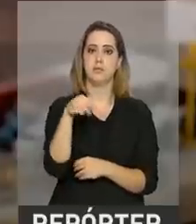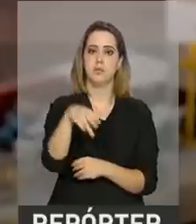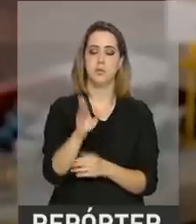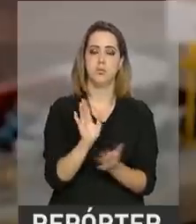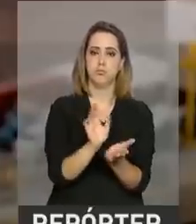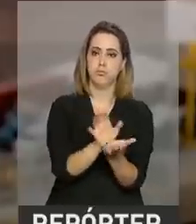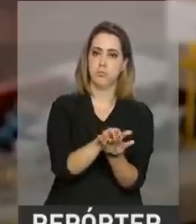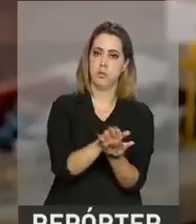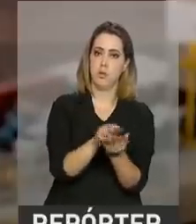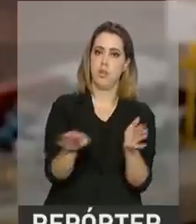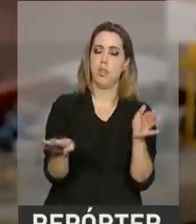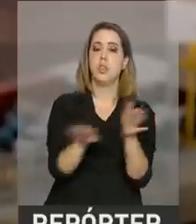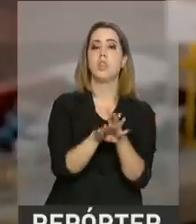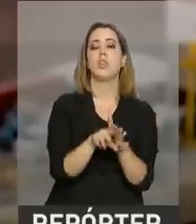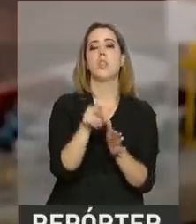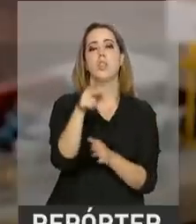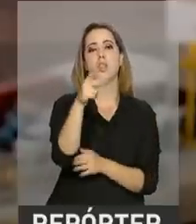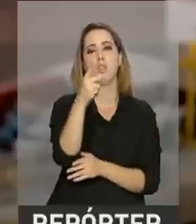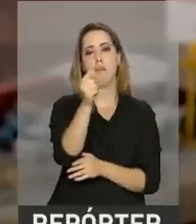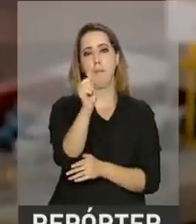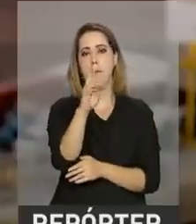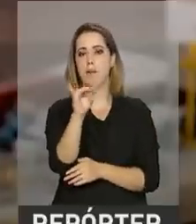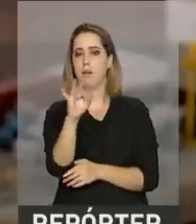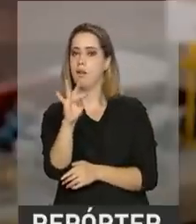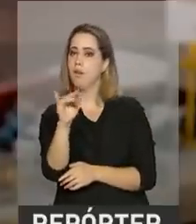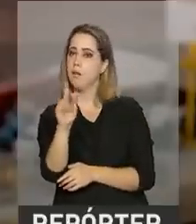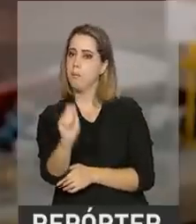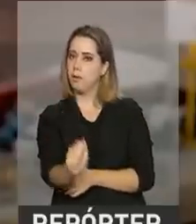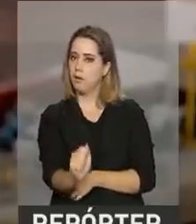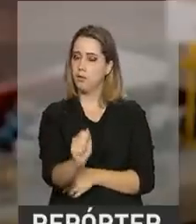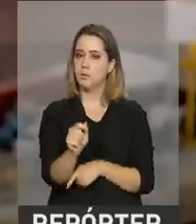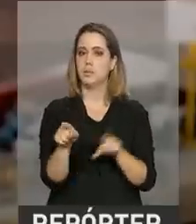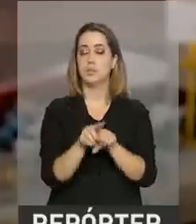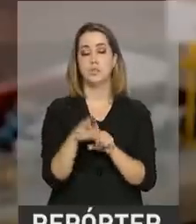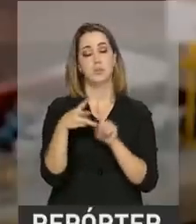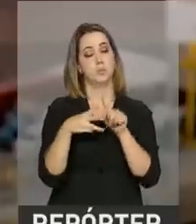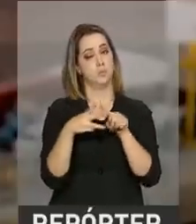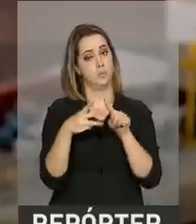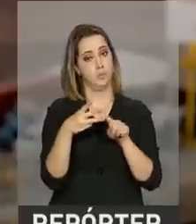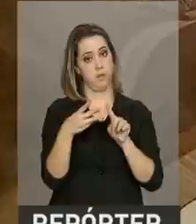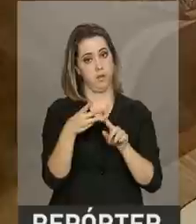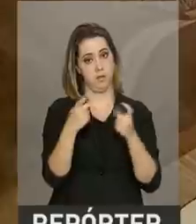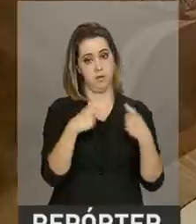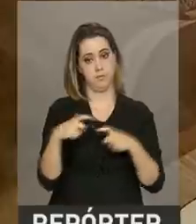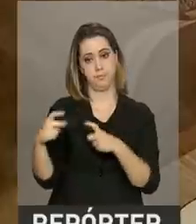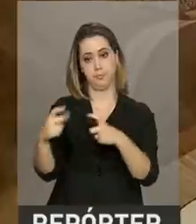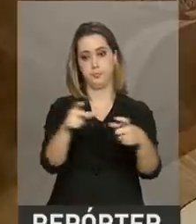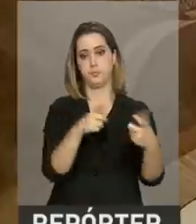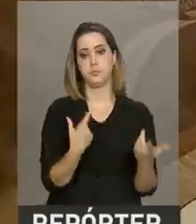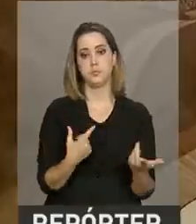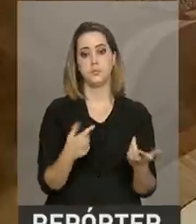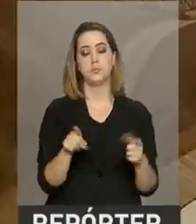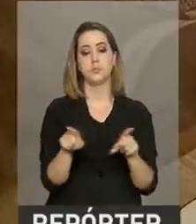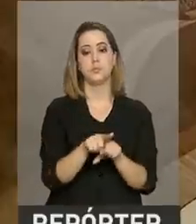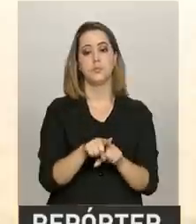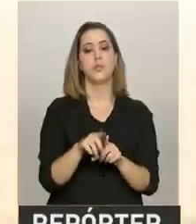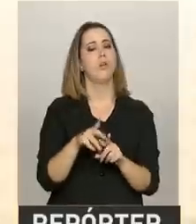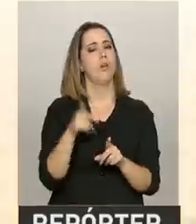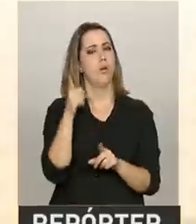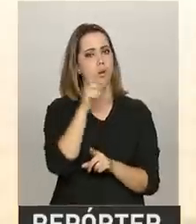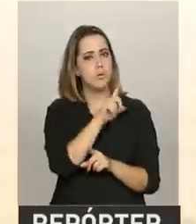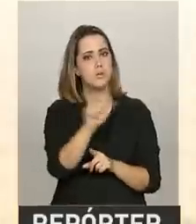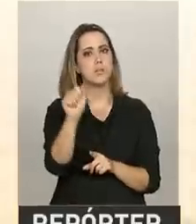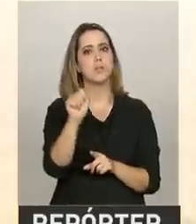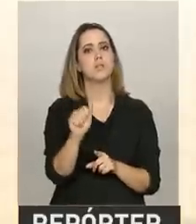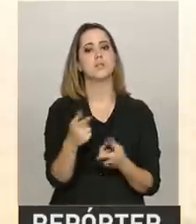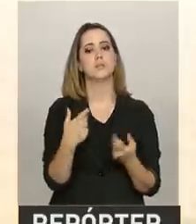rumo à Paraíba. No caminho, vai abastecer 3 reservatórios e 1 aqueduto. Um desafio que está sendo vencido com